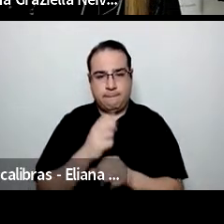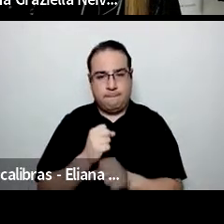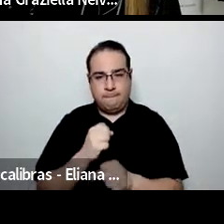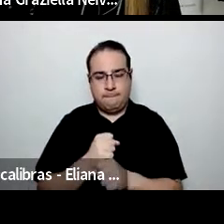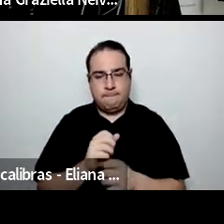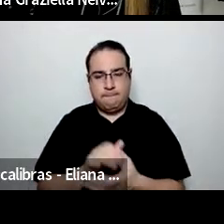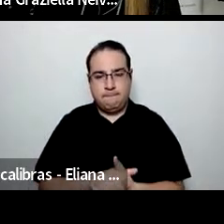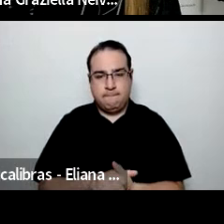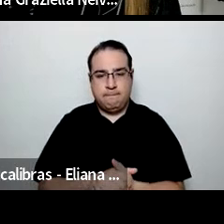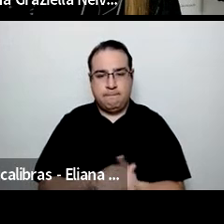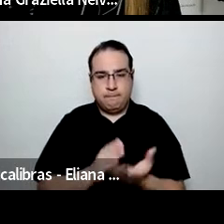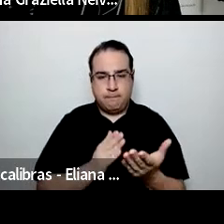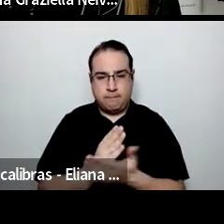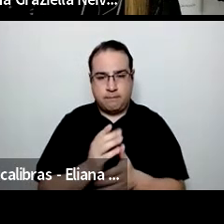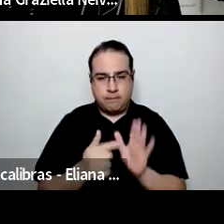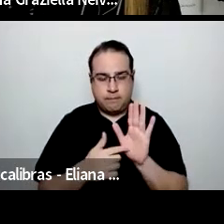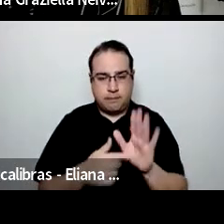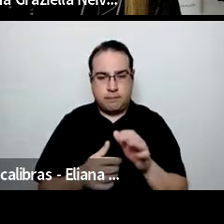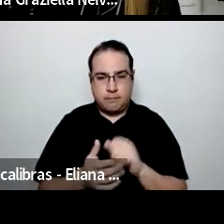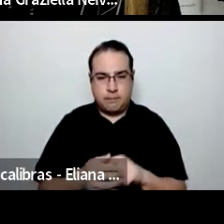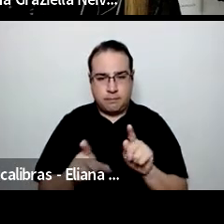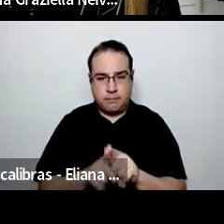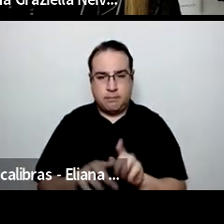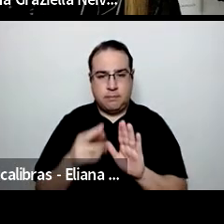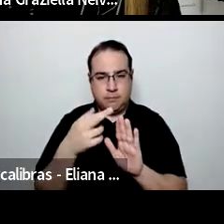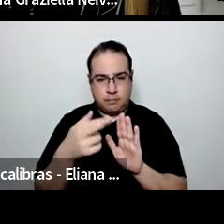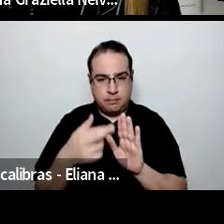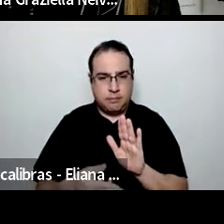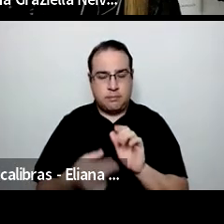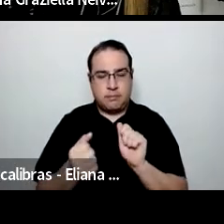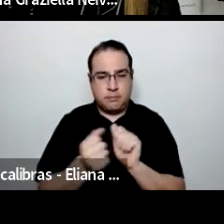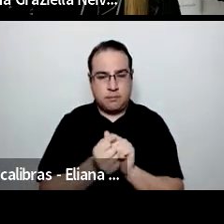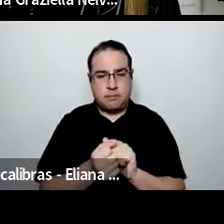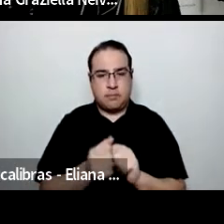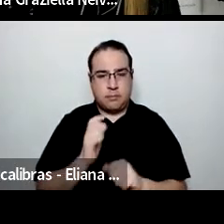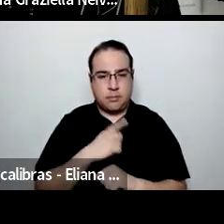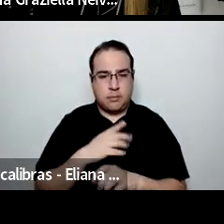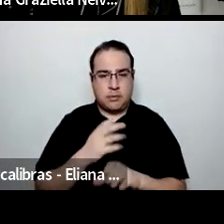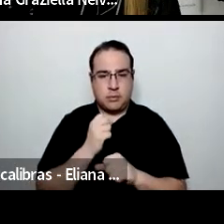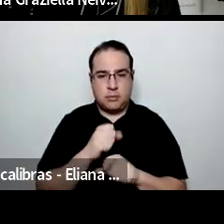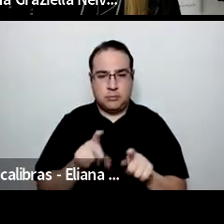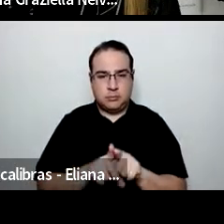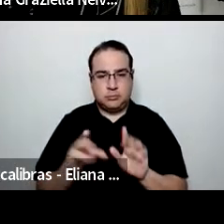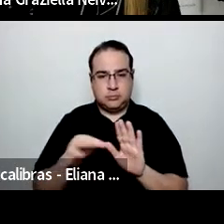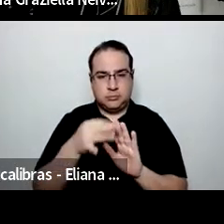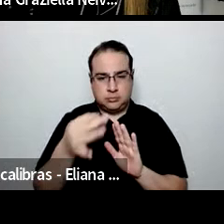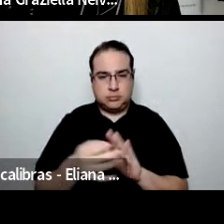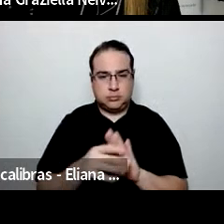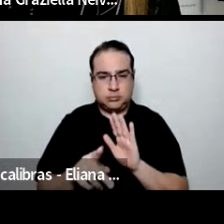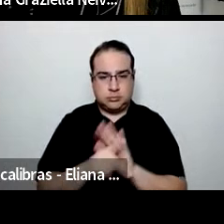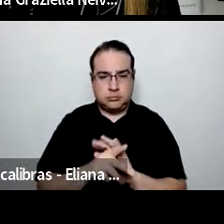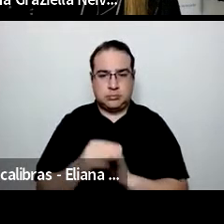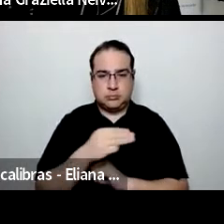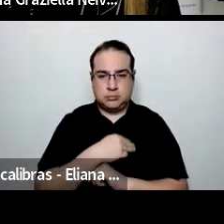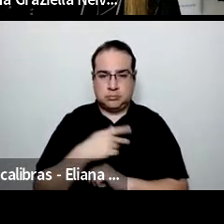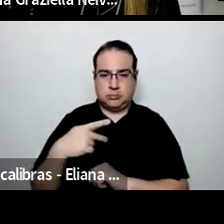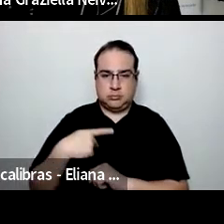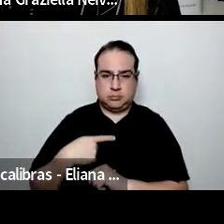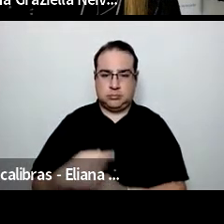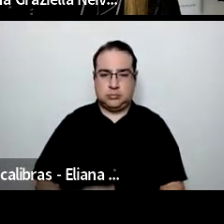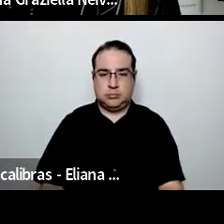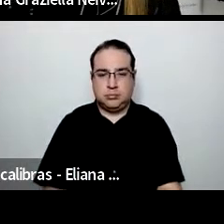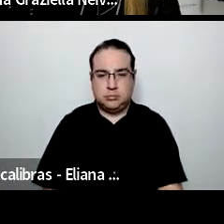com ressalvas da requerente nos termos do voto do relator em dissonância com o parecer do Ministério Público eleitoral